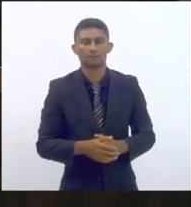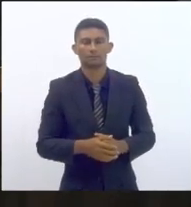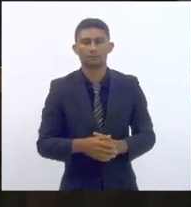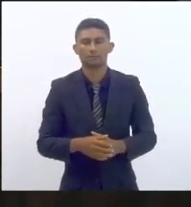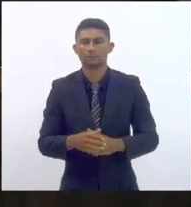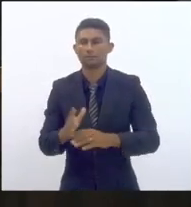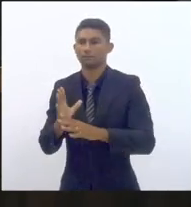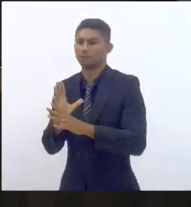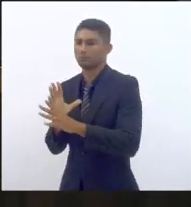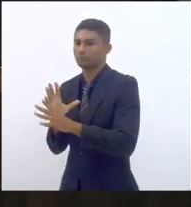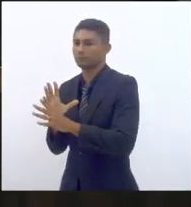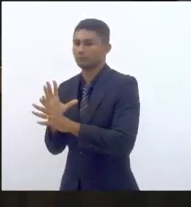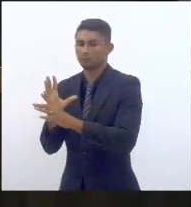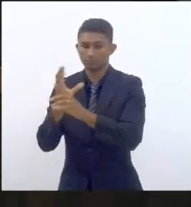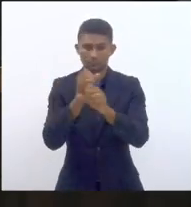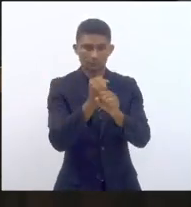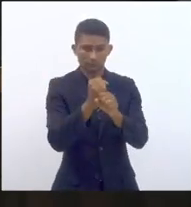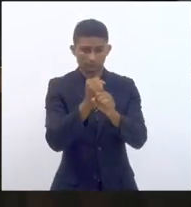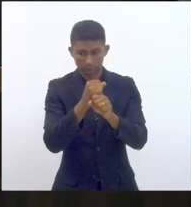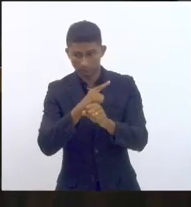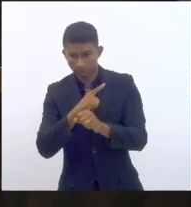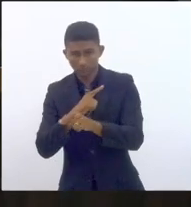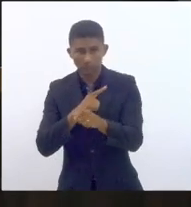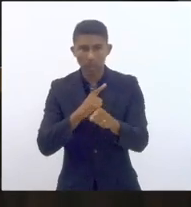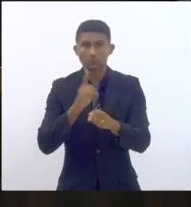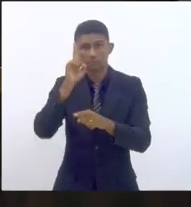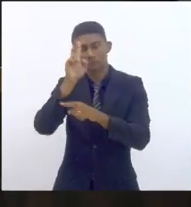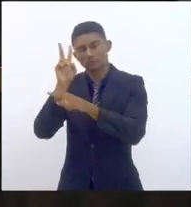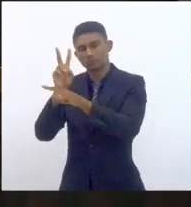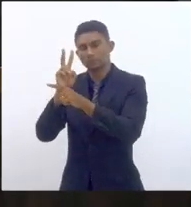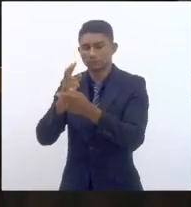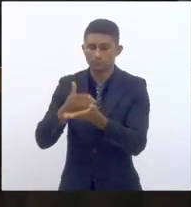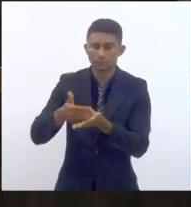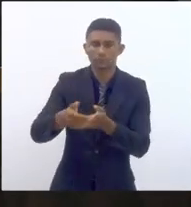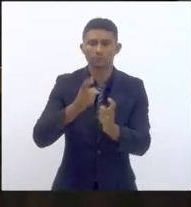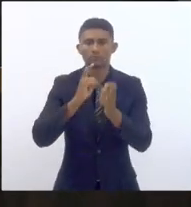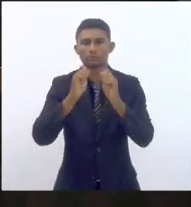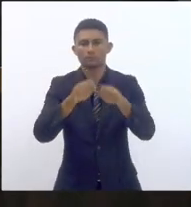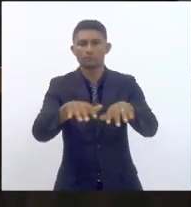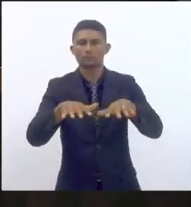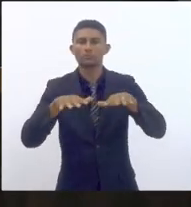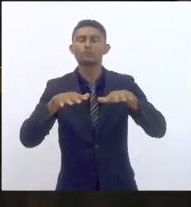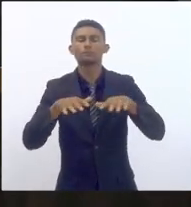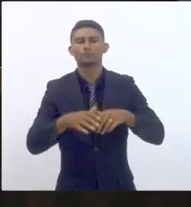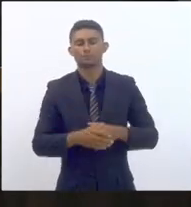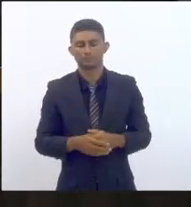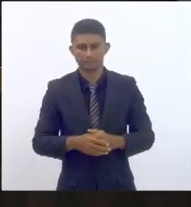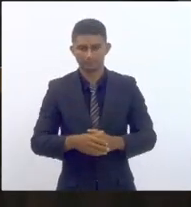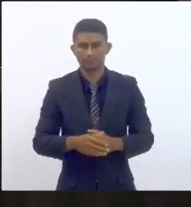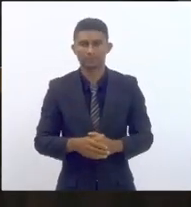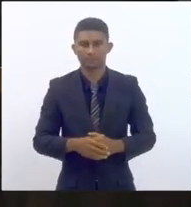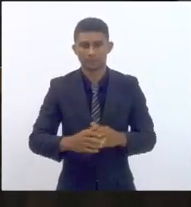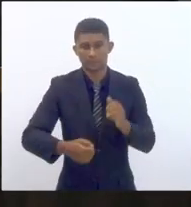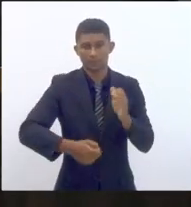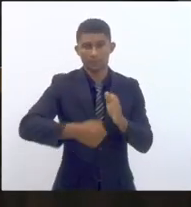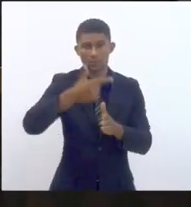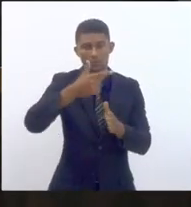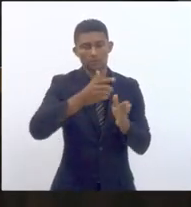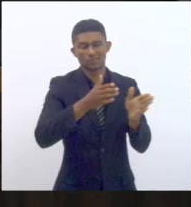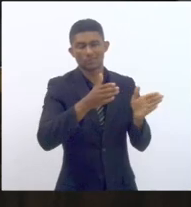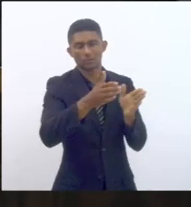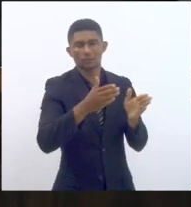Havendo número legal sobre a proteção de Deus, iniciamos os nossos trabalhos. Está aberto a segunda sessão